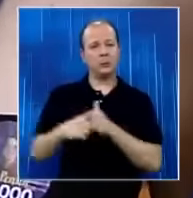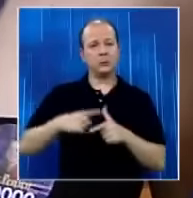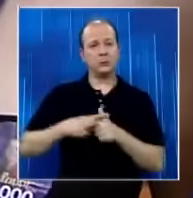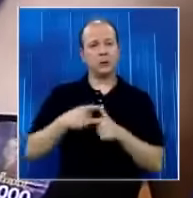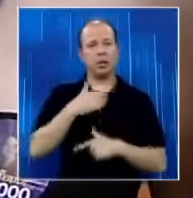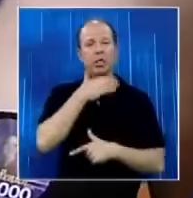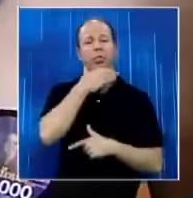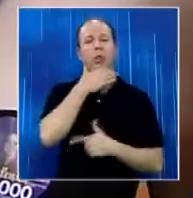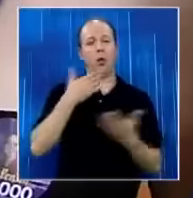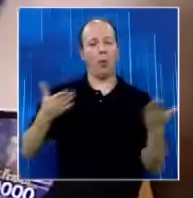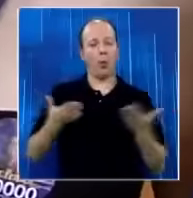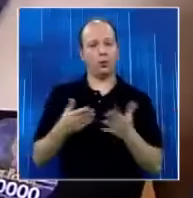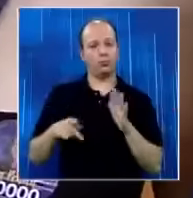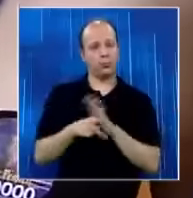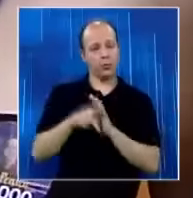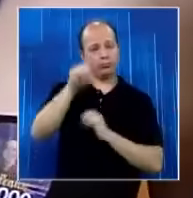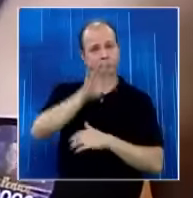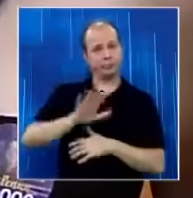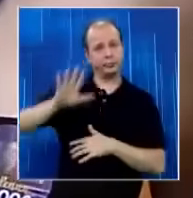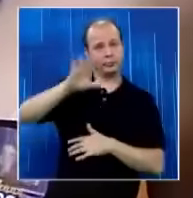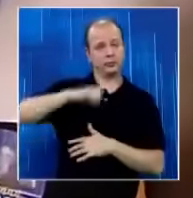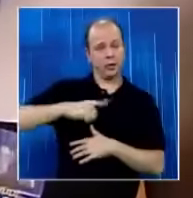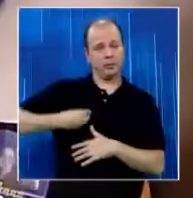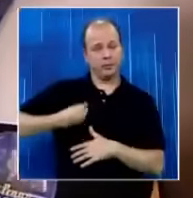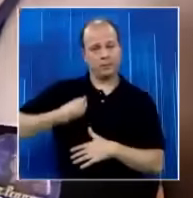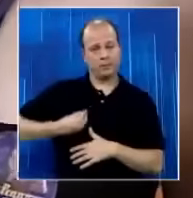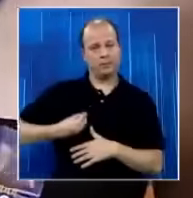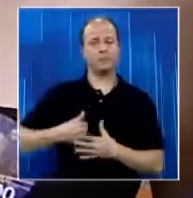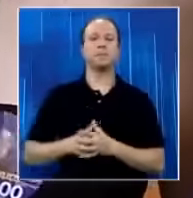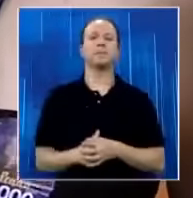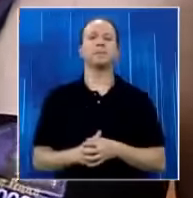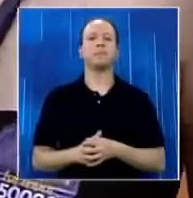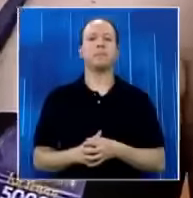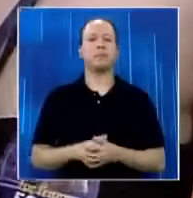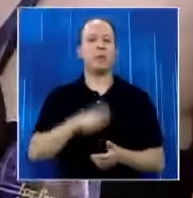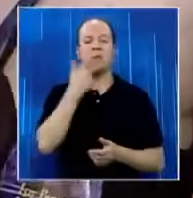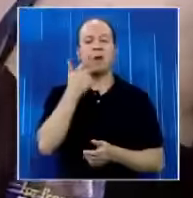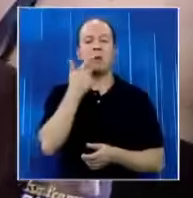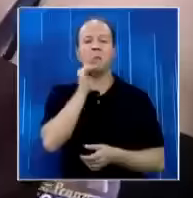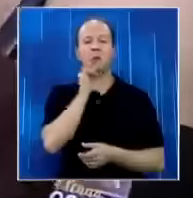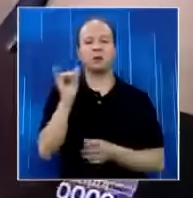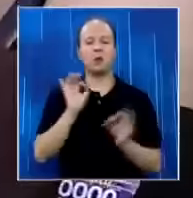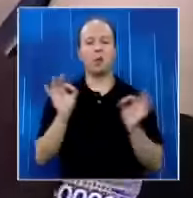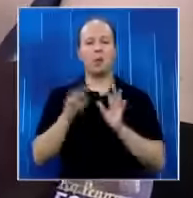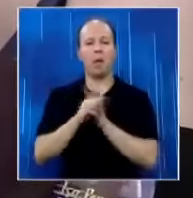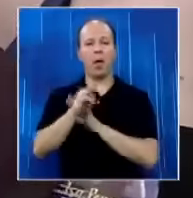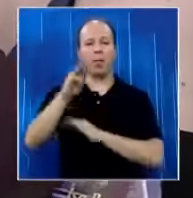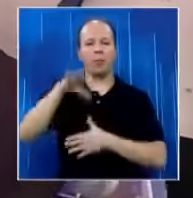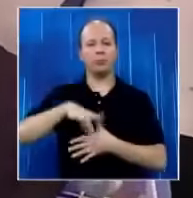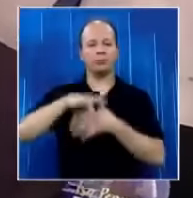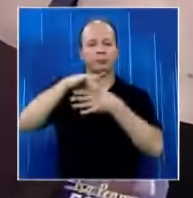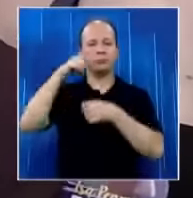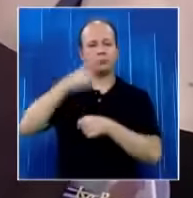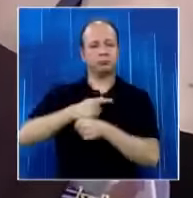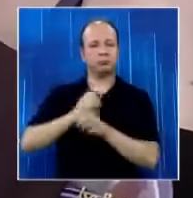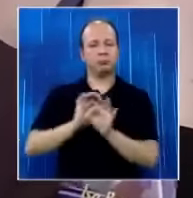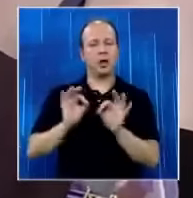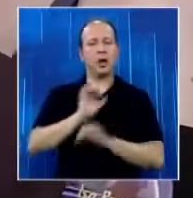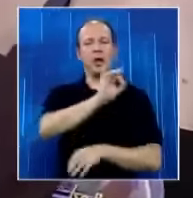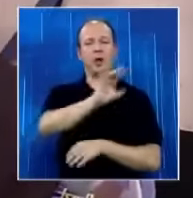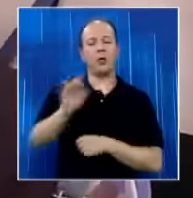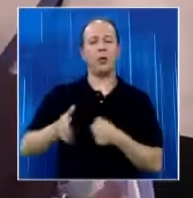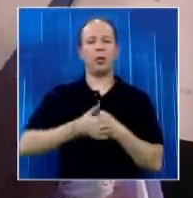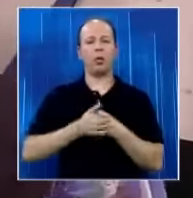que estamos vivendo hoje nacionalmente. E não se falou, por exemplo, sobre o método de gestão. Então, cada